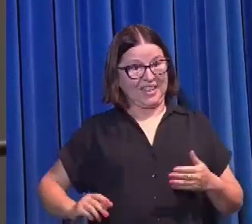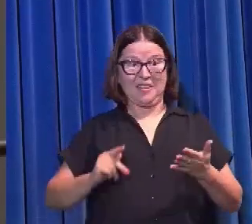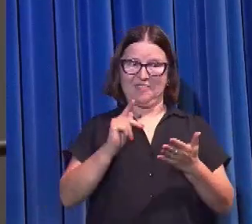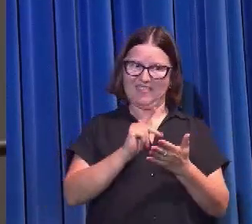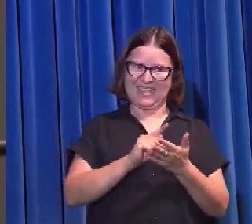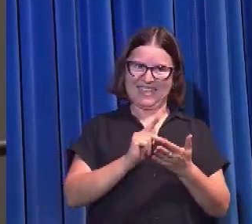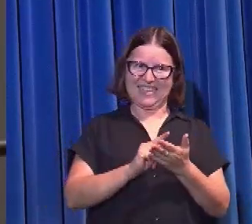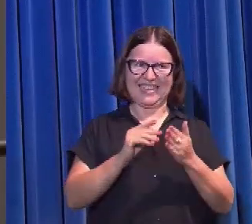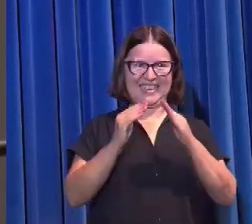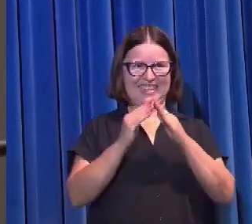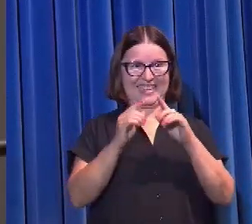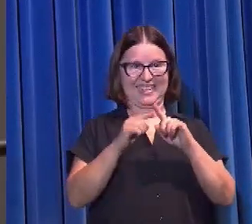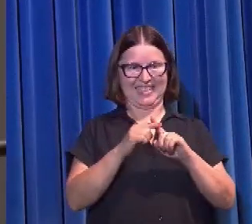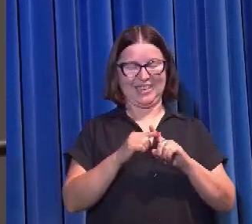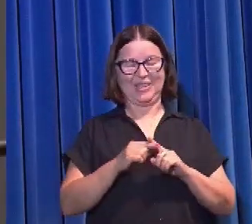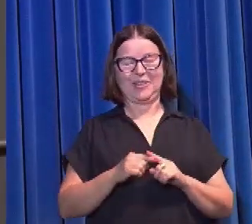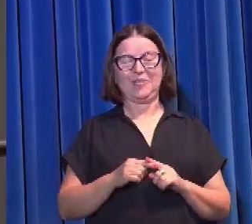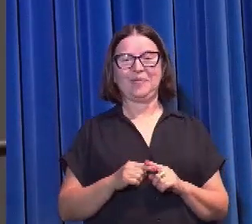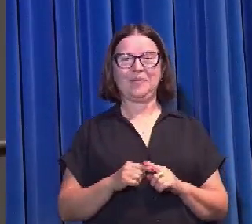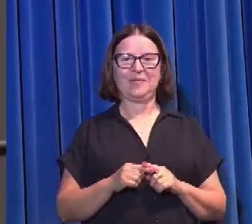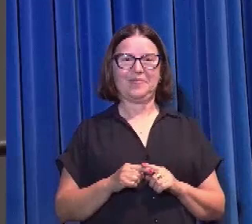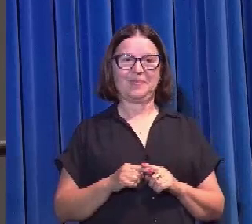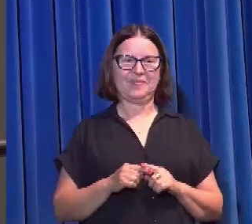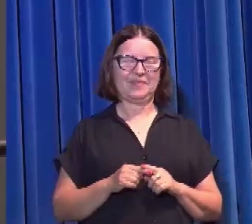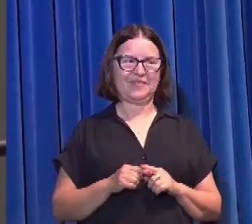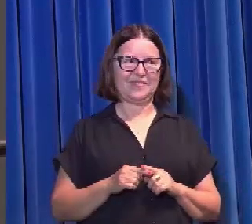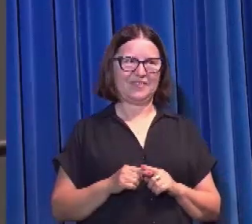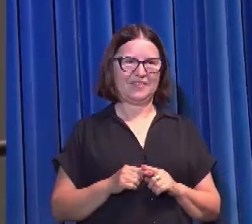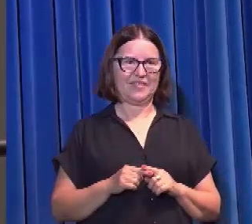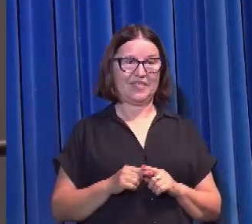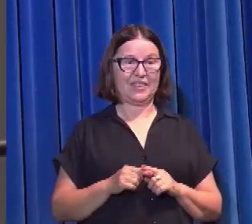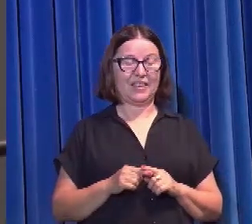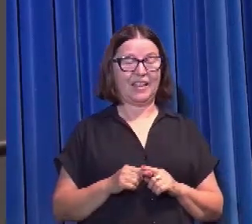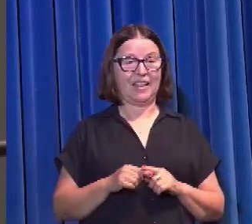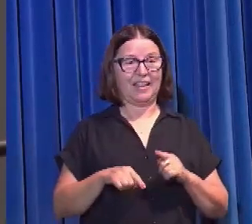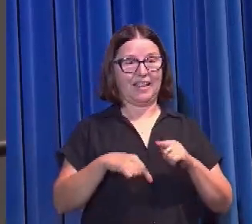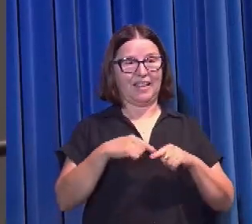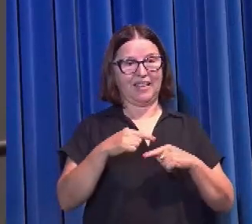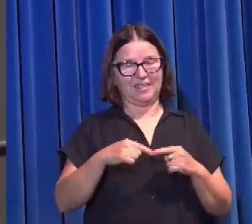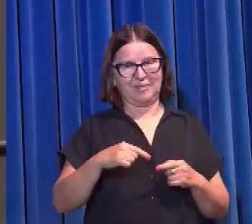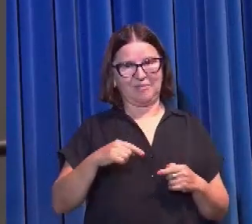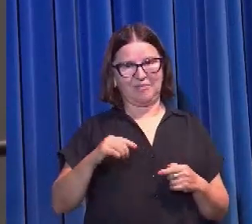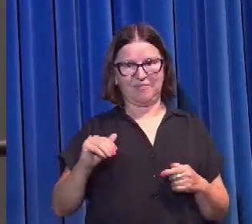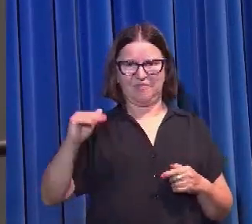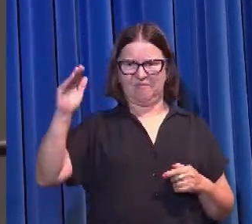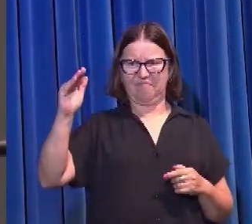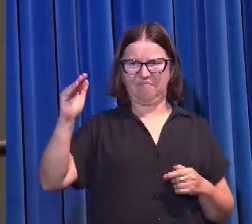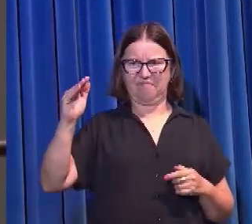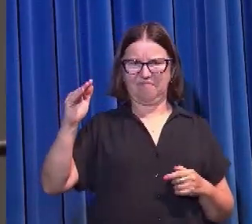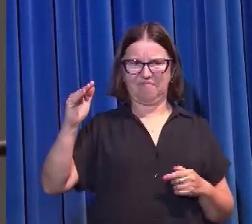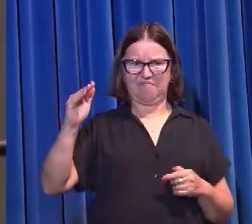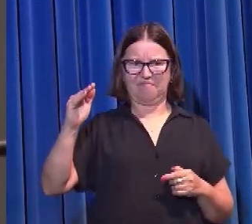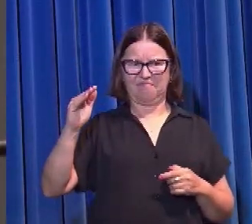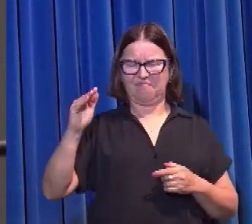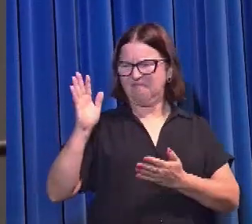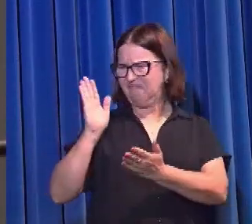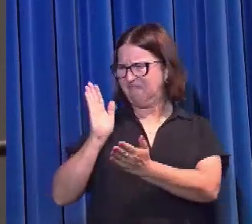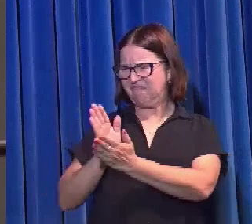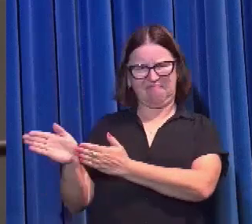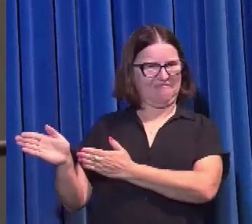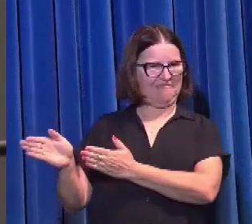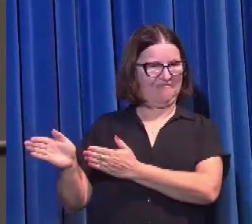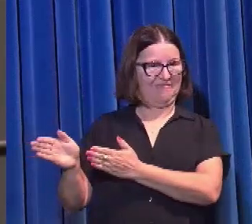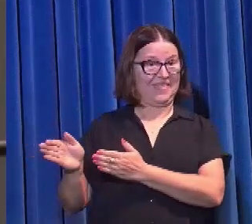igreja. De modo que, cheguei na adolescência, eu abandonei a igreja.